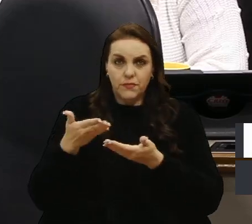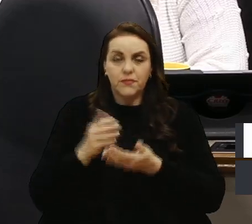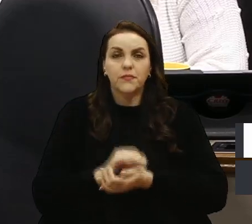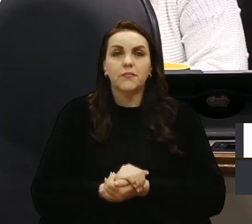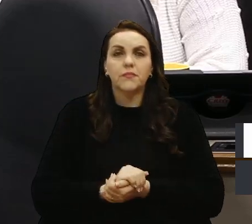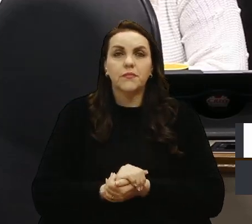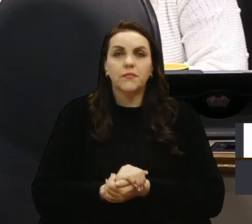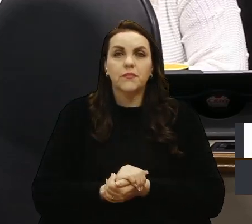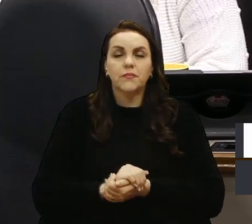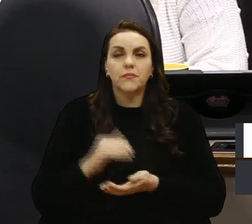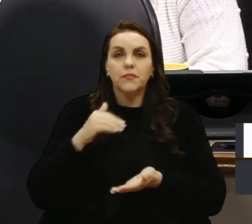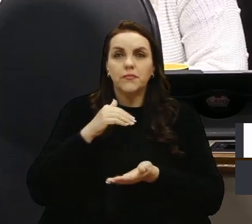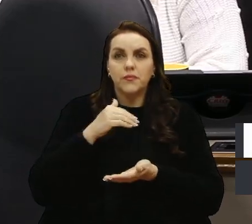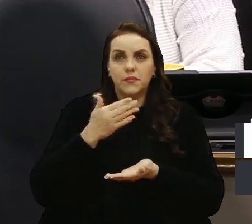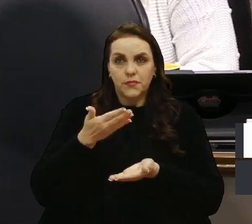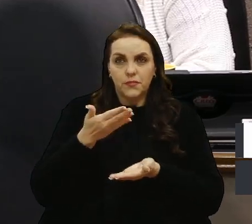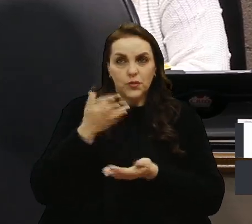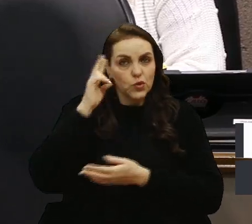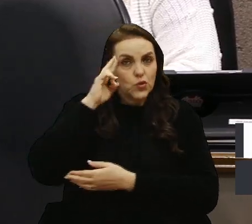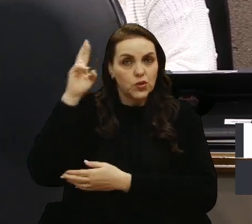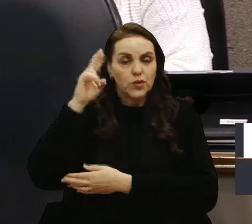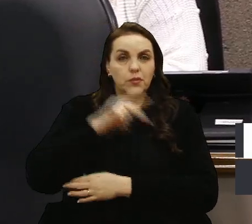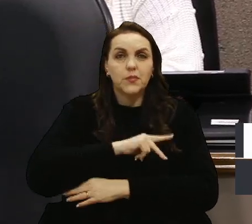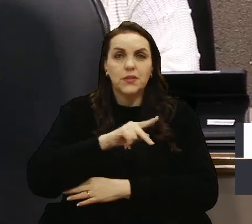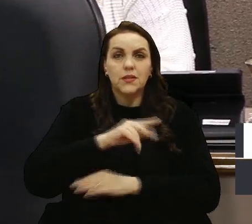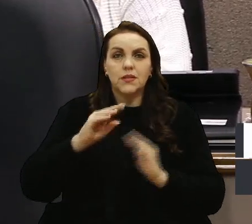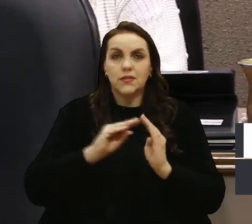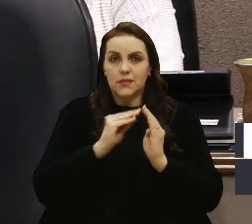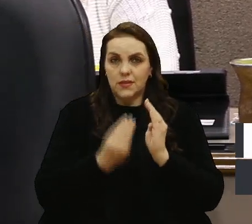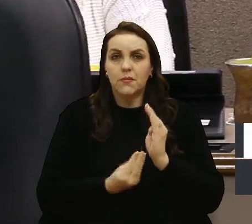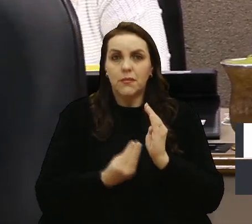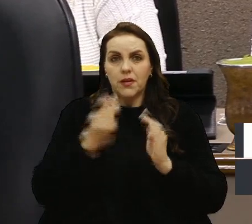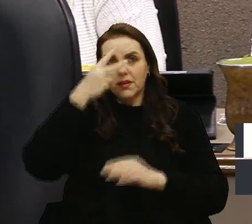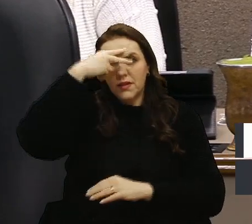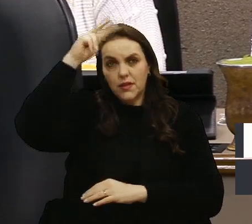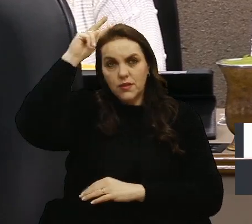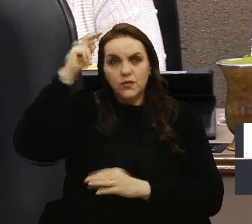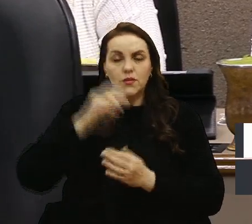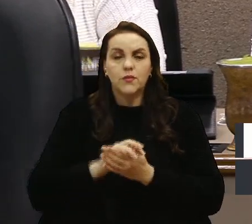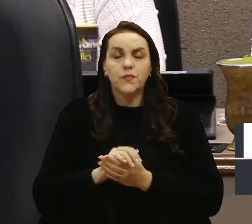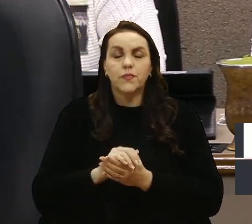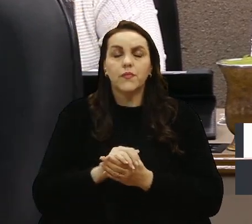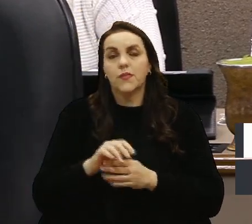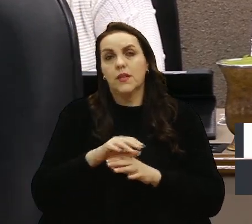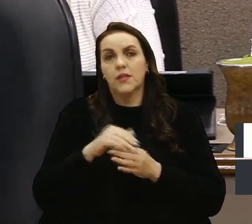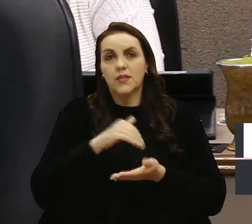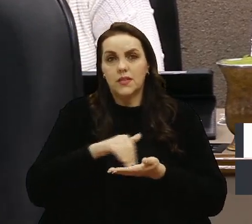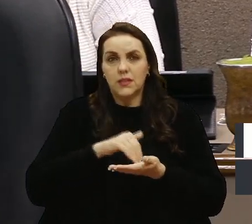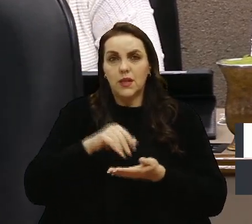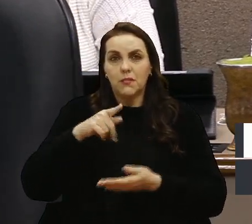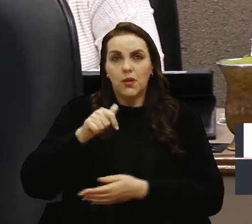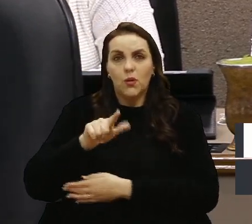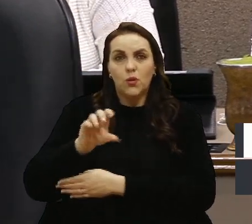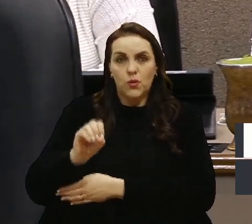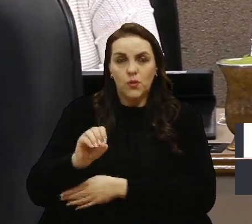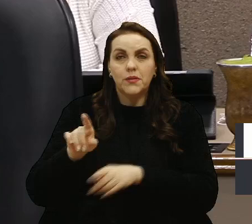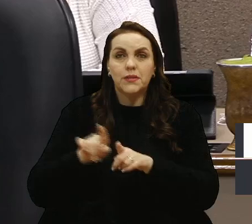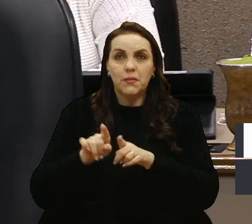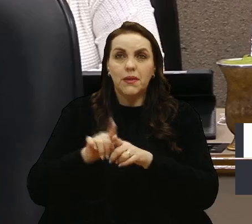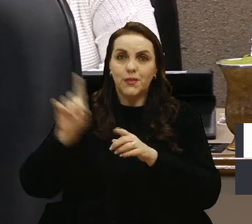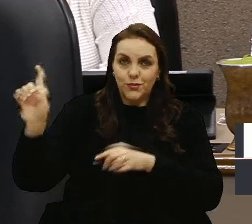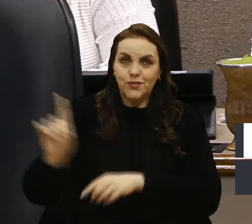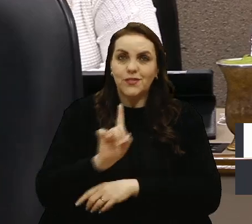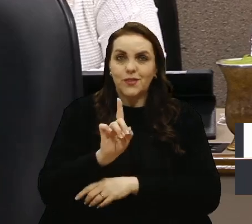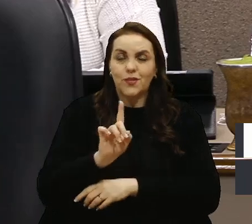vice-prefeito, o diretor, presidente do SAMAI, Edson da Rosa, o secretário Paulo, agora chegando o camarada que trabalhou,